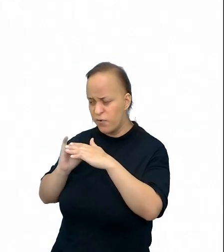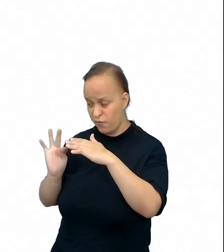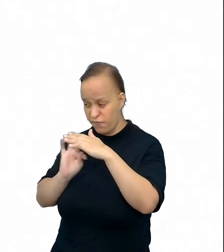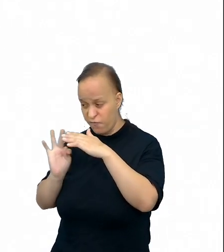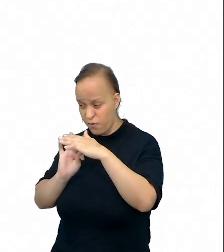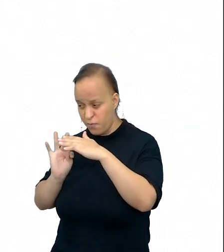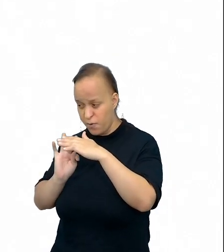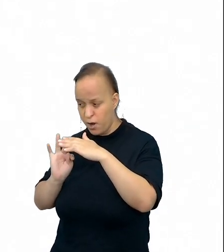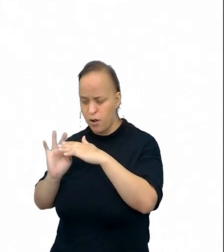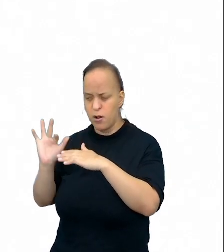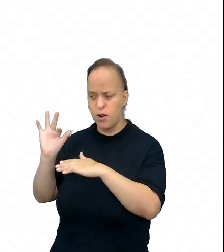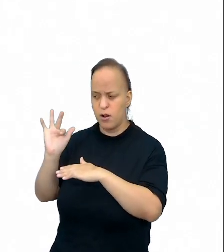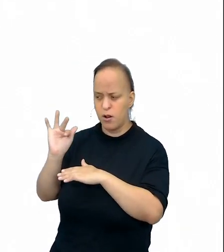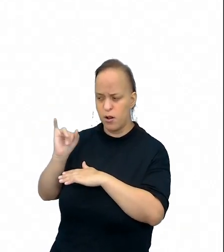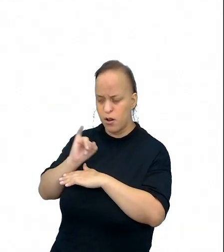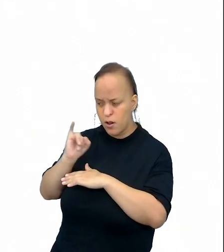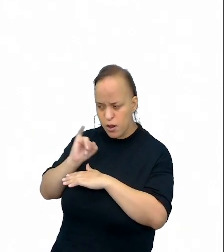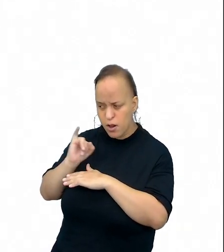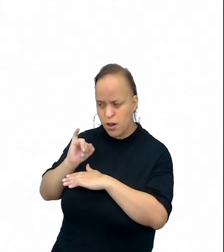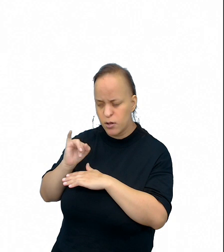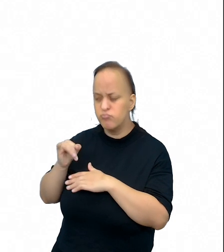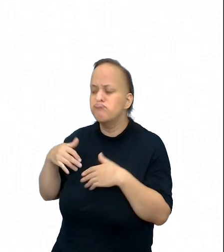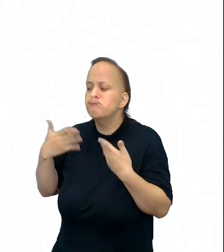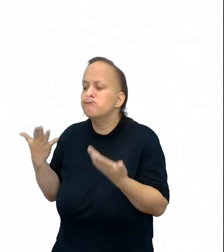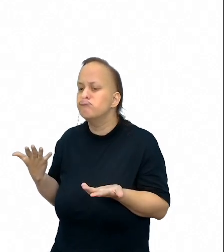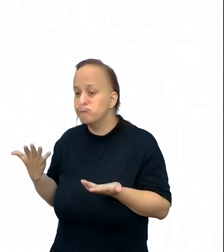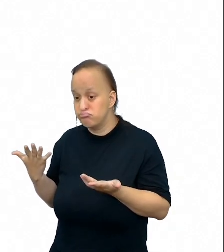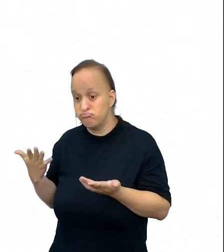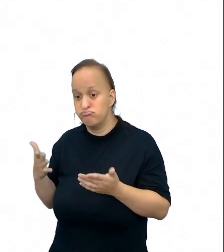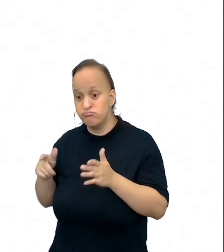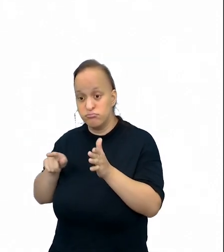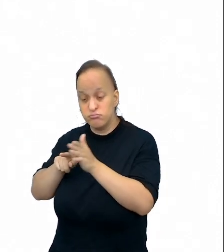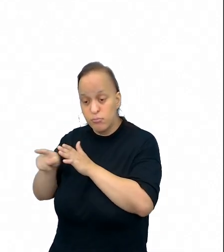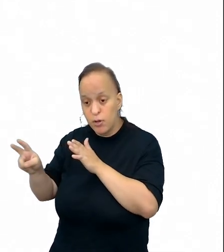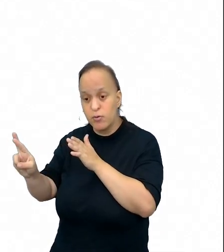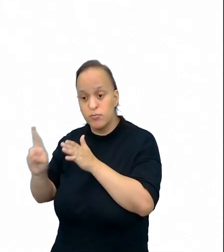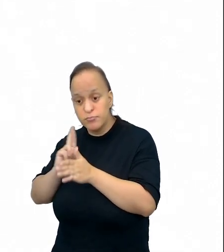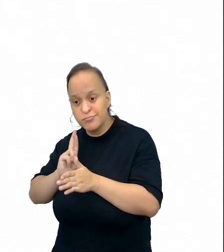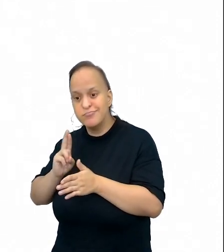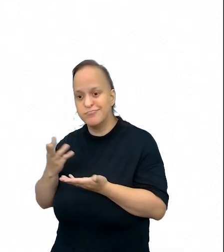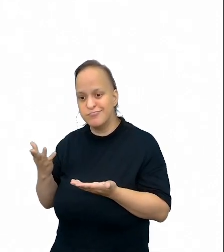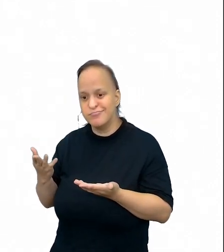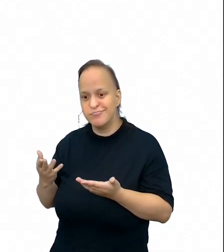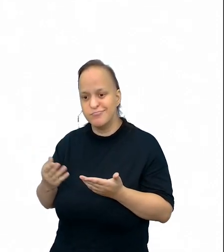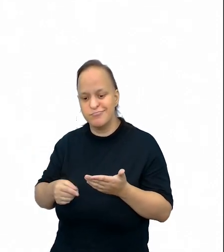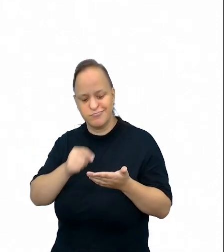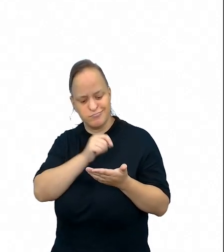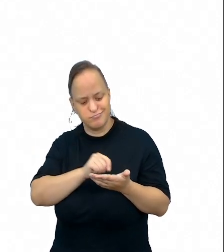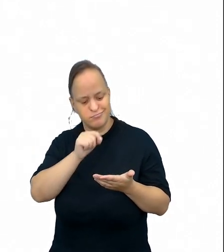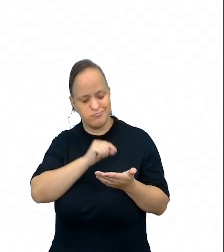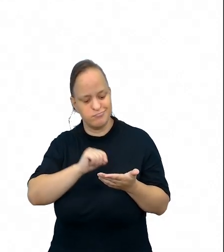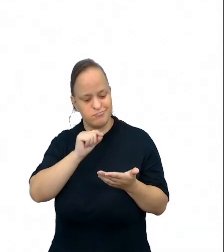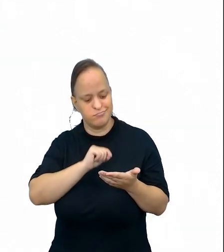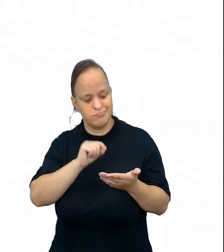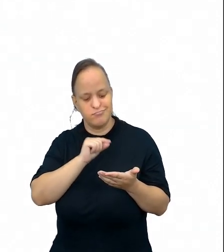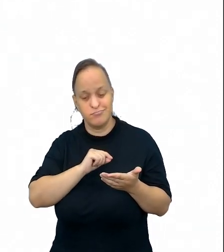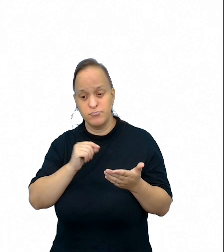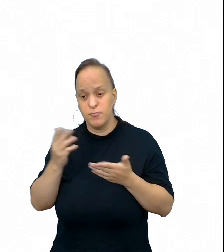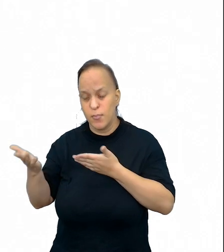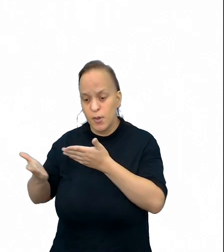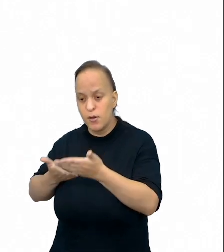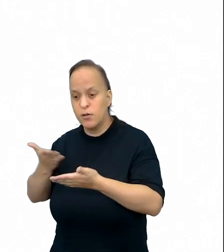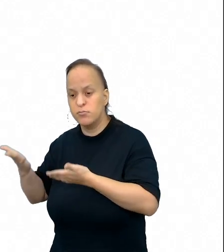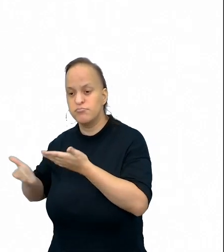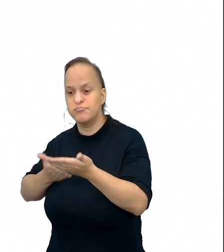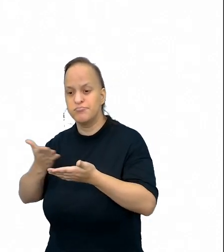também evidenciando os temas polêmicos e vão planejando também a escrita desse artigo de opinião e vão